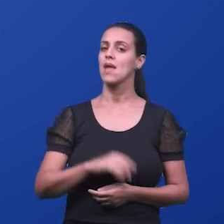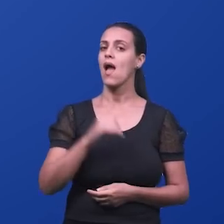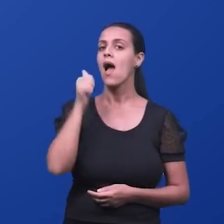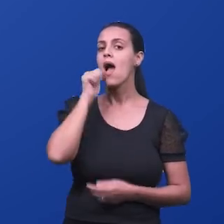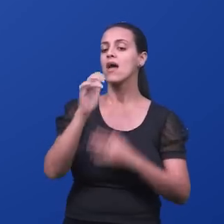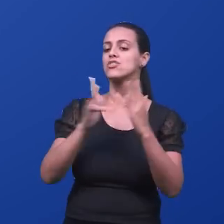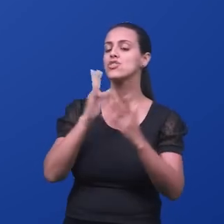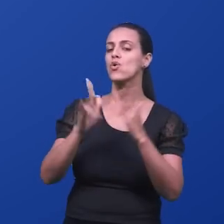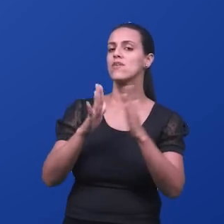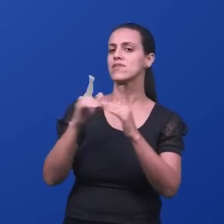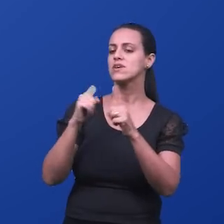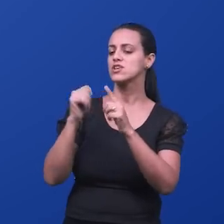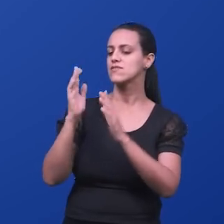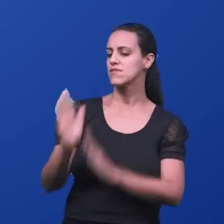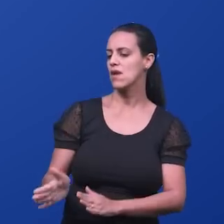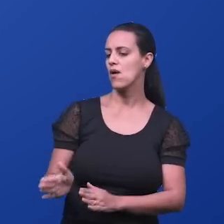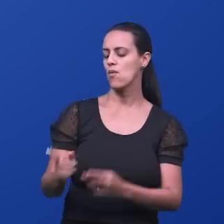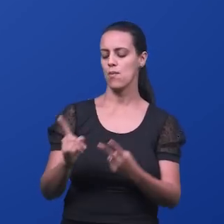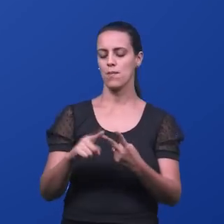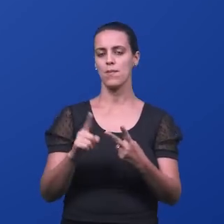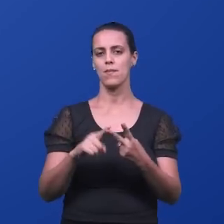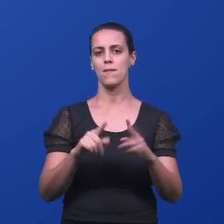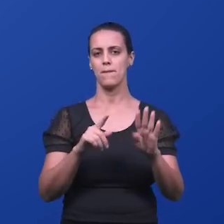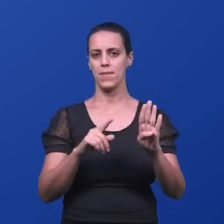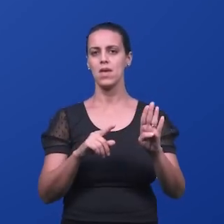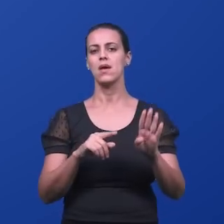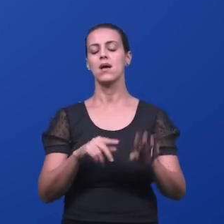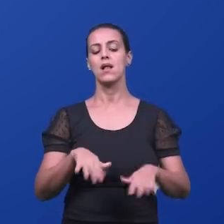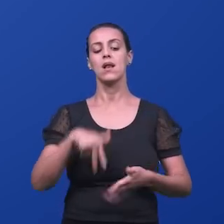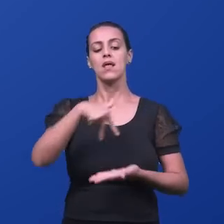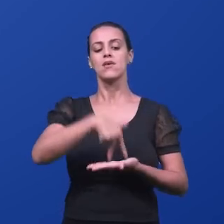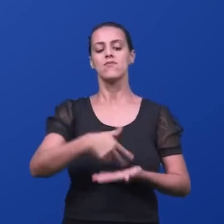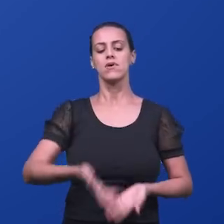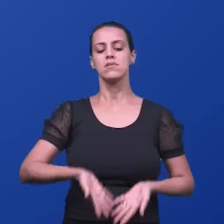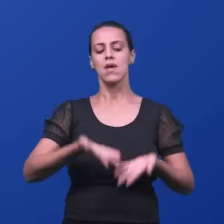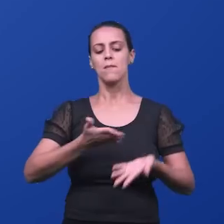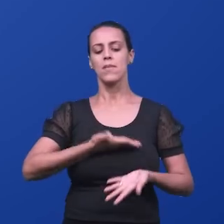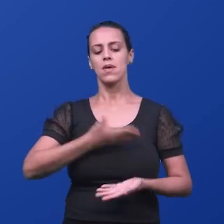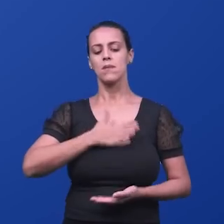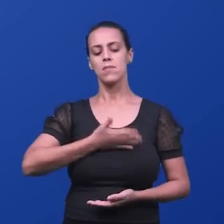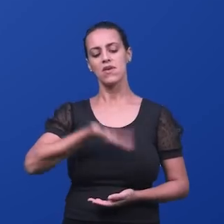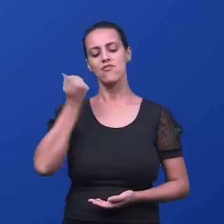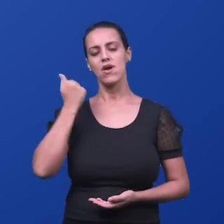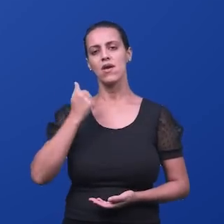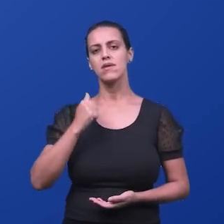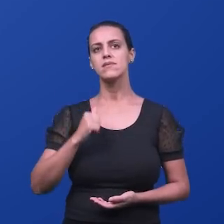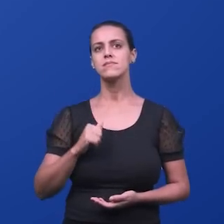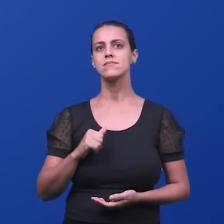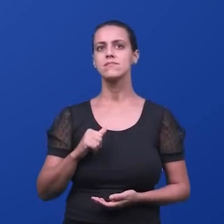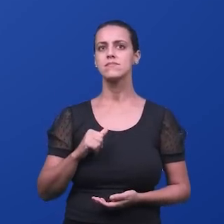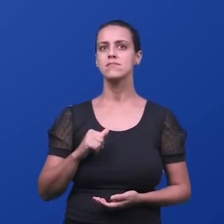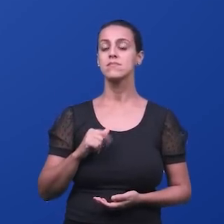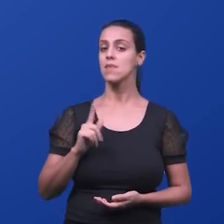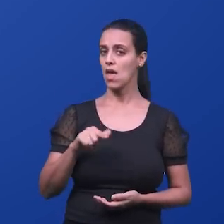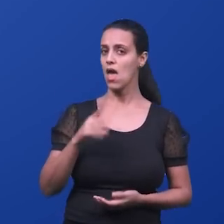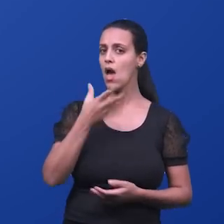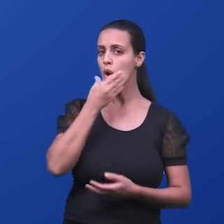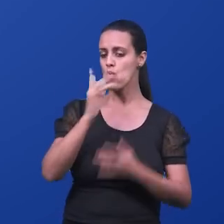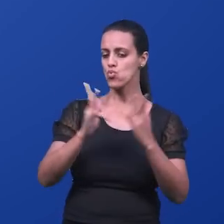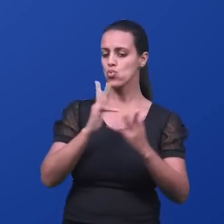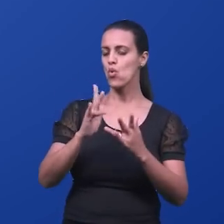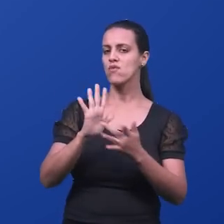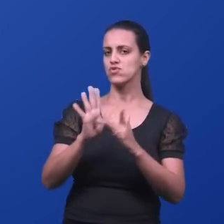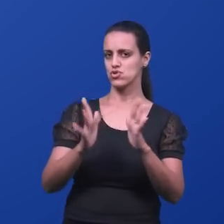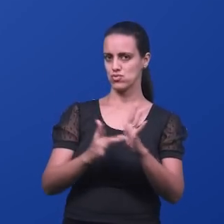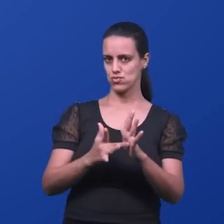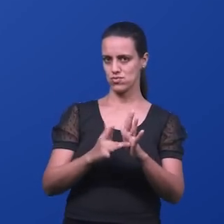A noiva que é a igreja fiel. Letra B. Levanta-te, amiga minha, e vem. O noivo que é o